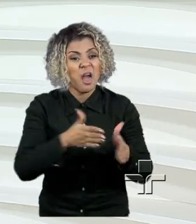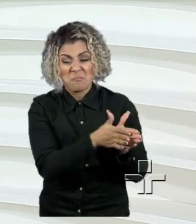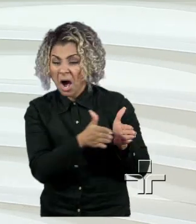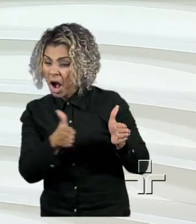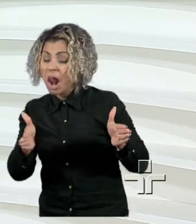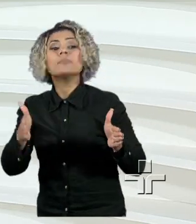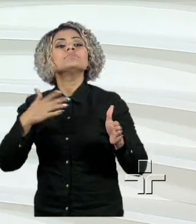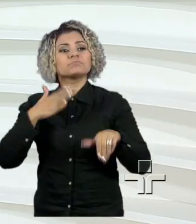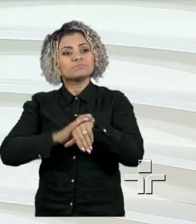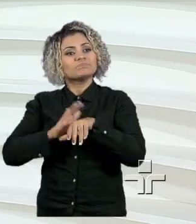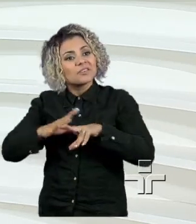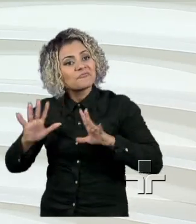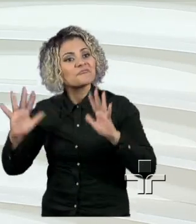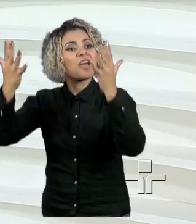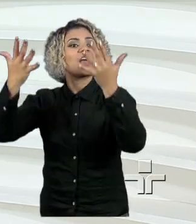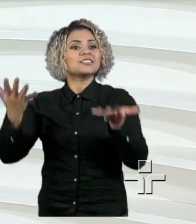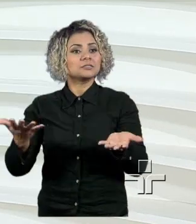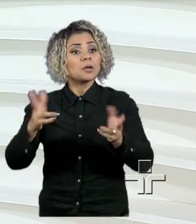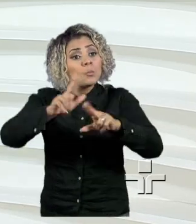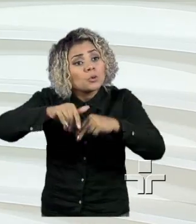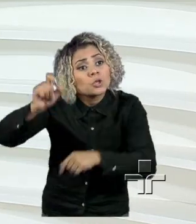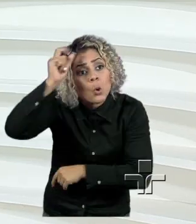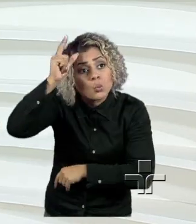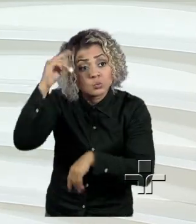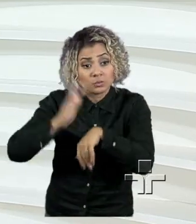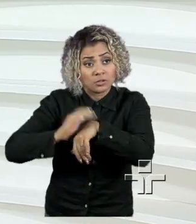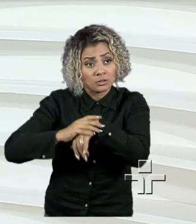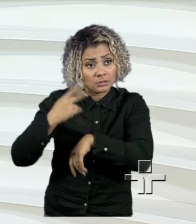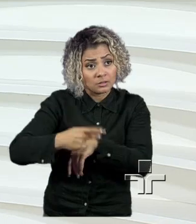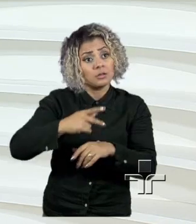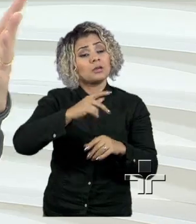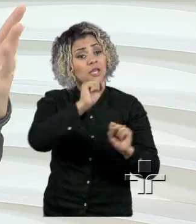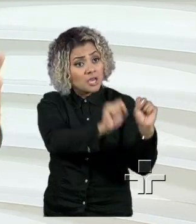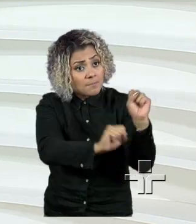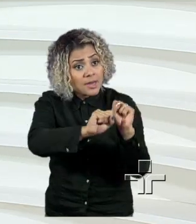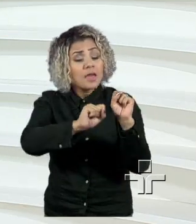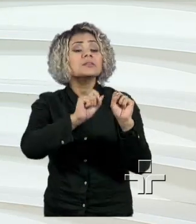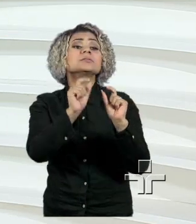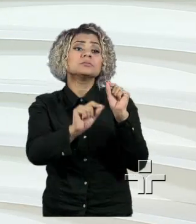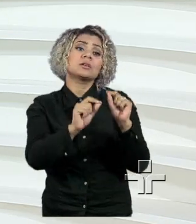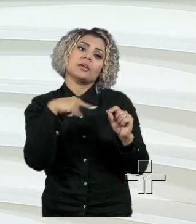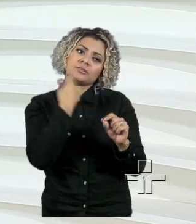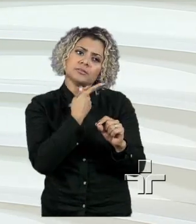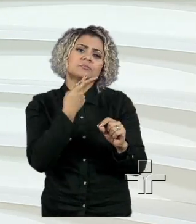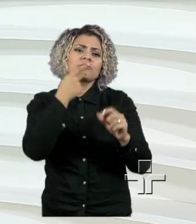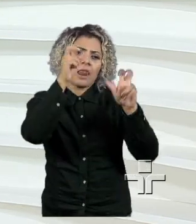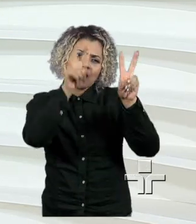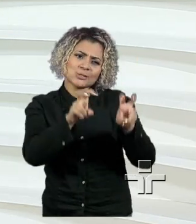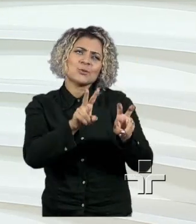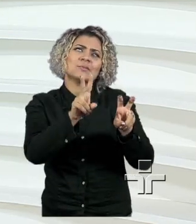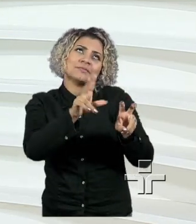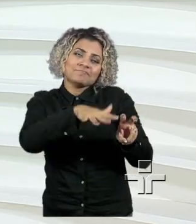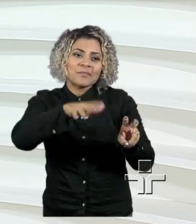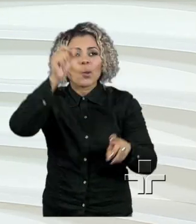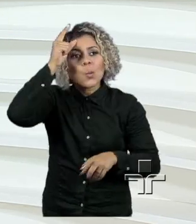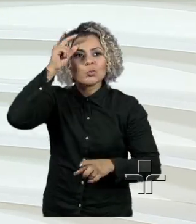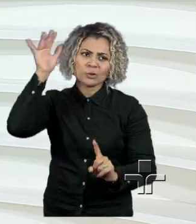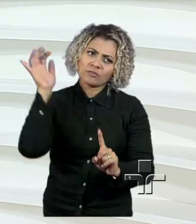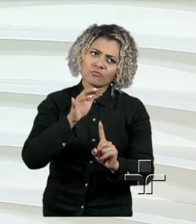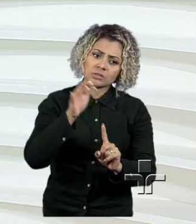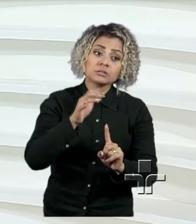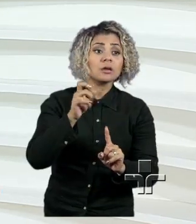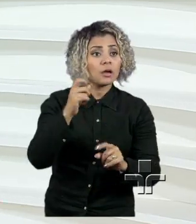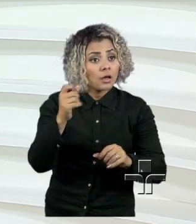Então, essa proximidade, eu acho que a cultura da empresa, né, que eu acho que a gente pode falar sobre isso hoje, a cultura da empresa